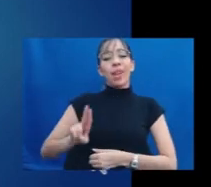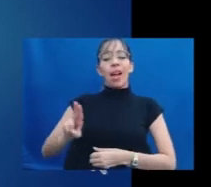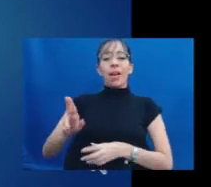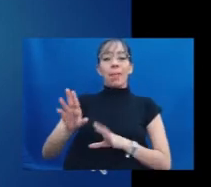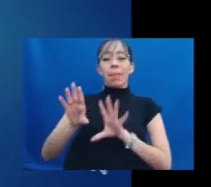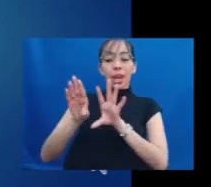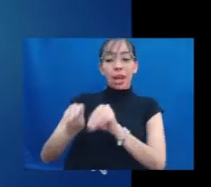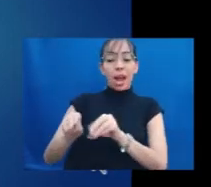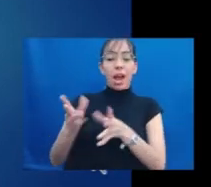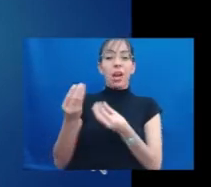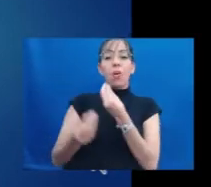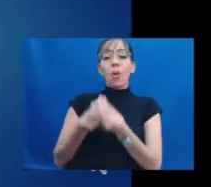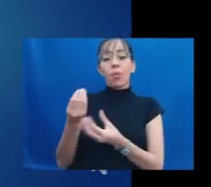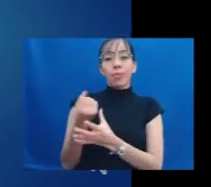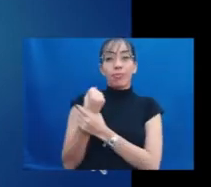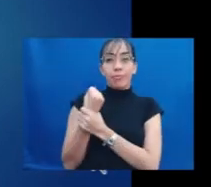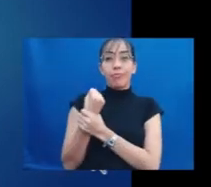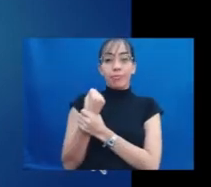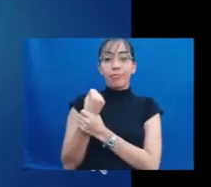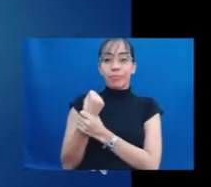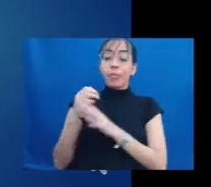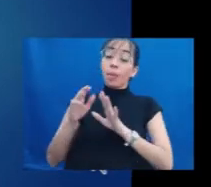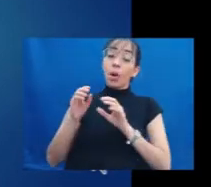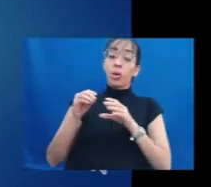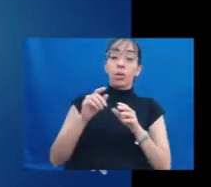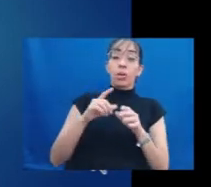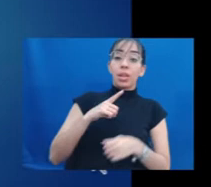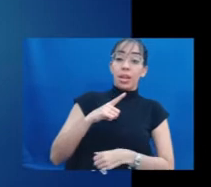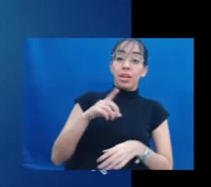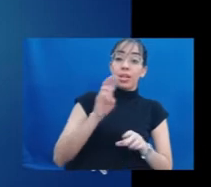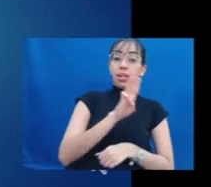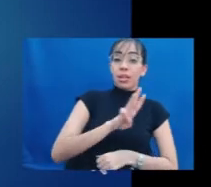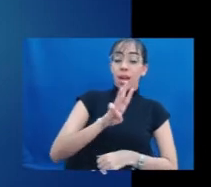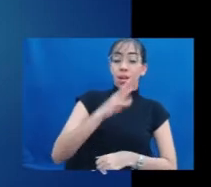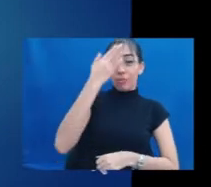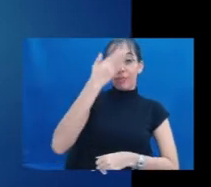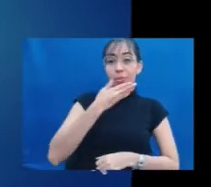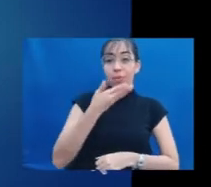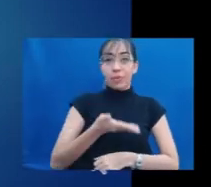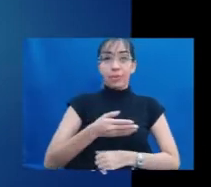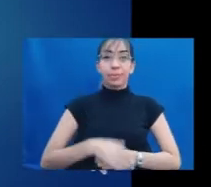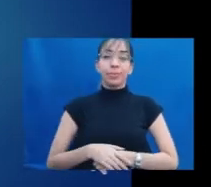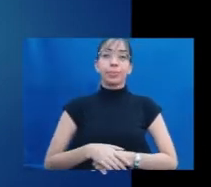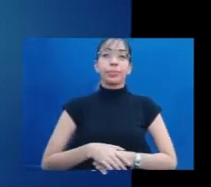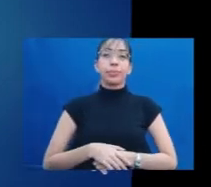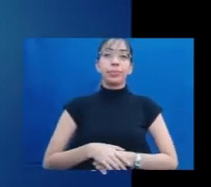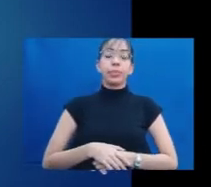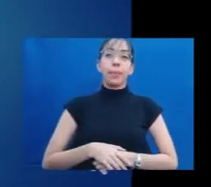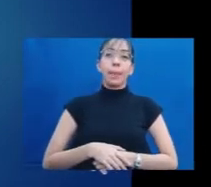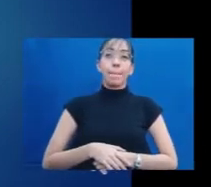ser consultadas aí né, usando aí a internet, desde que sejam sites